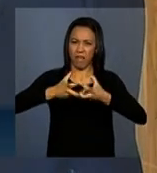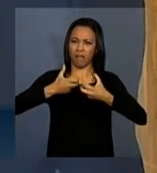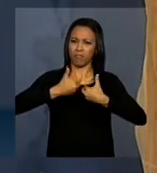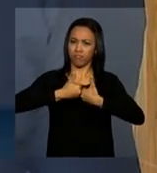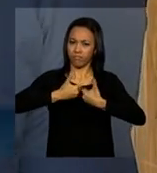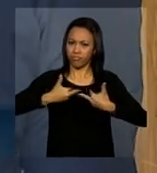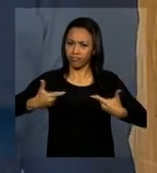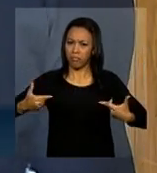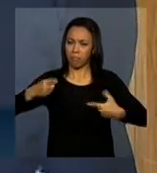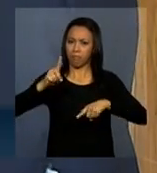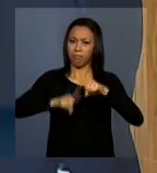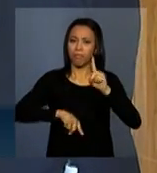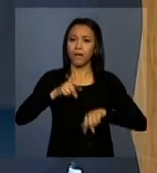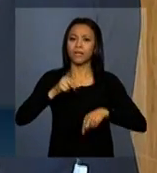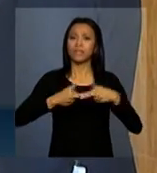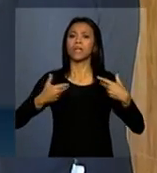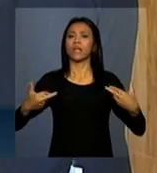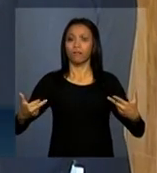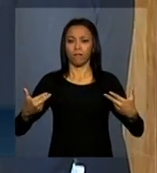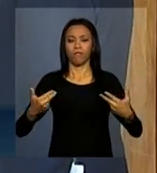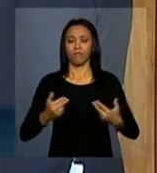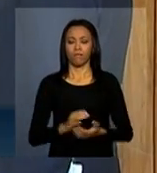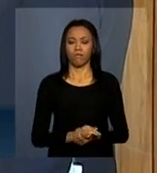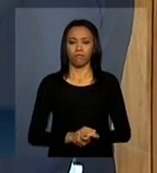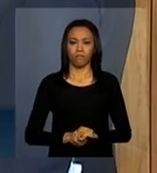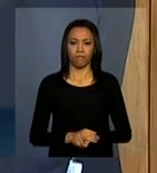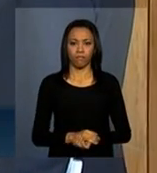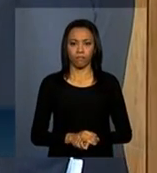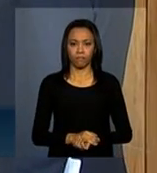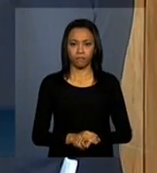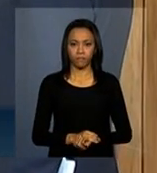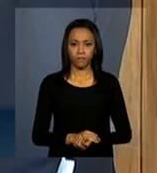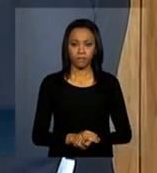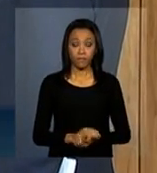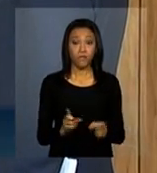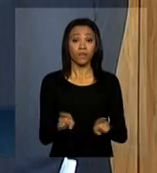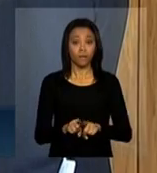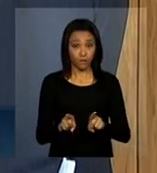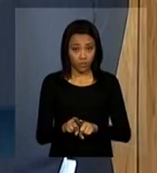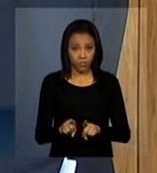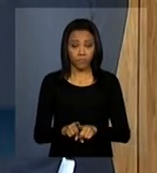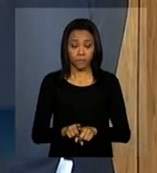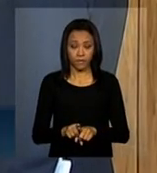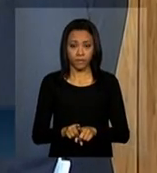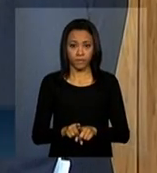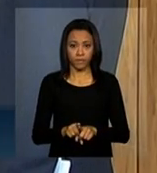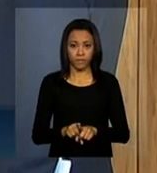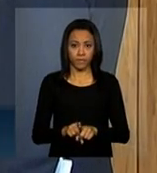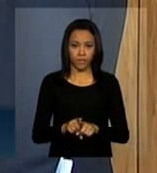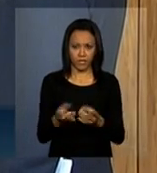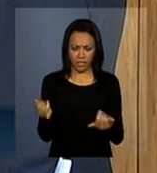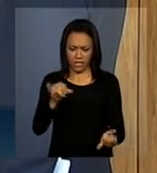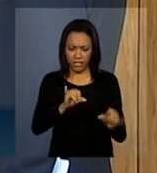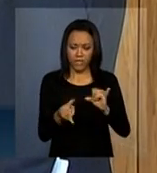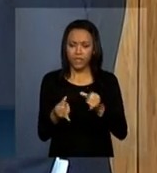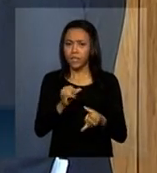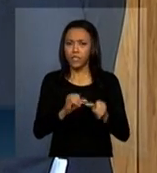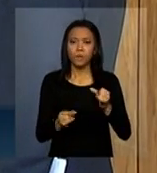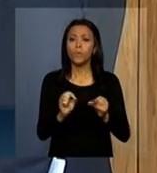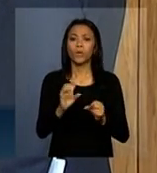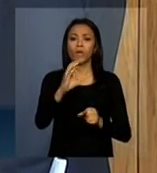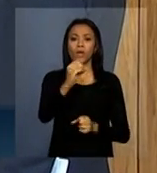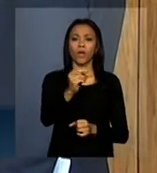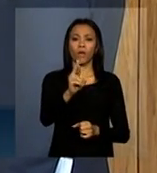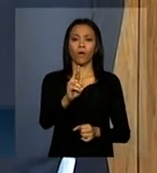principalmente equipamentos para máquinas mecânicas e também químicos orgânicos.